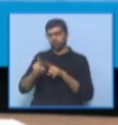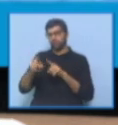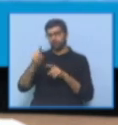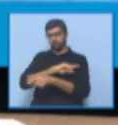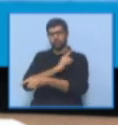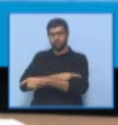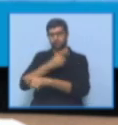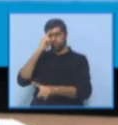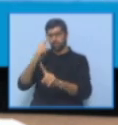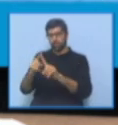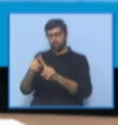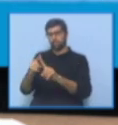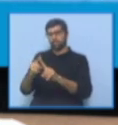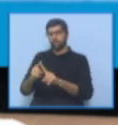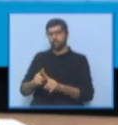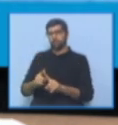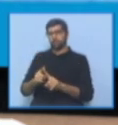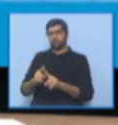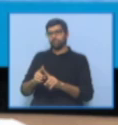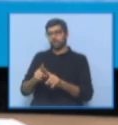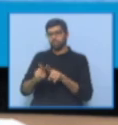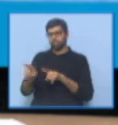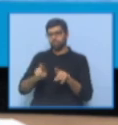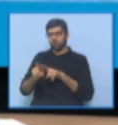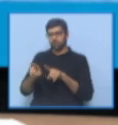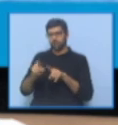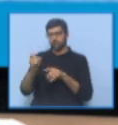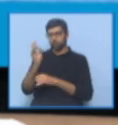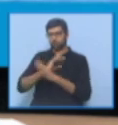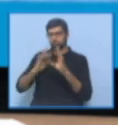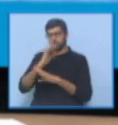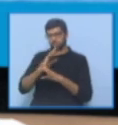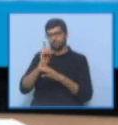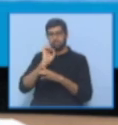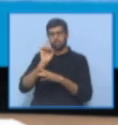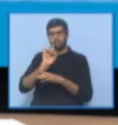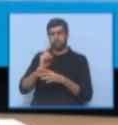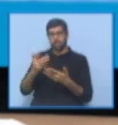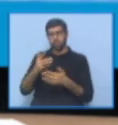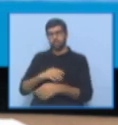para contrariar as forças políticas que neste momento na Europa são bastante significativas,